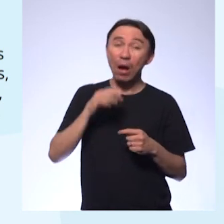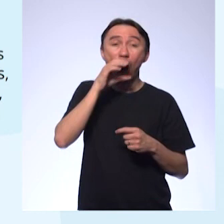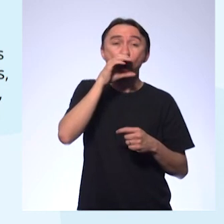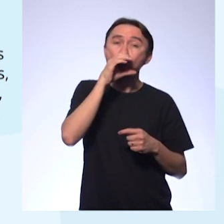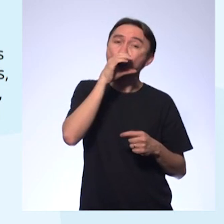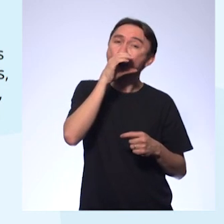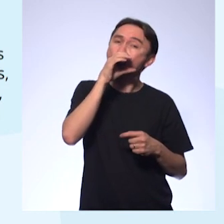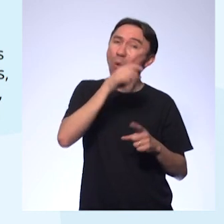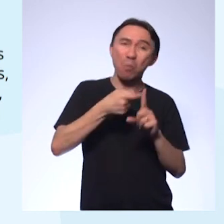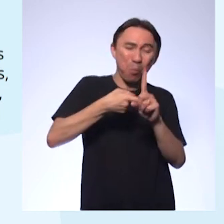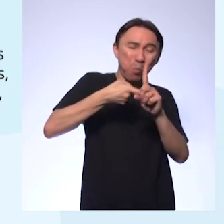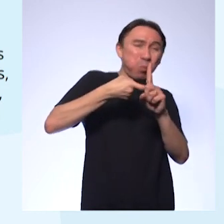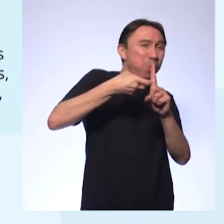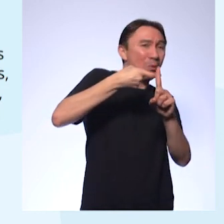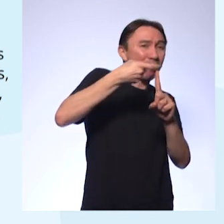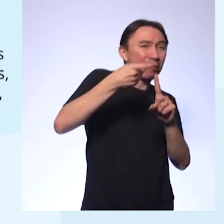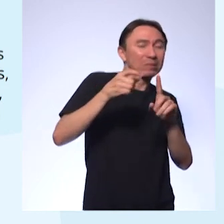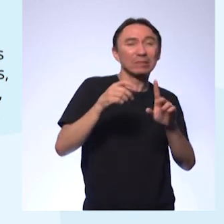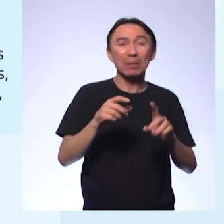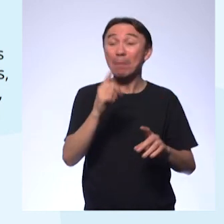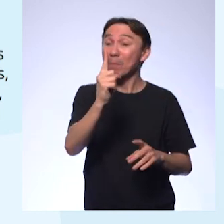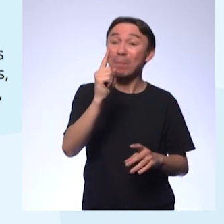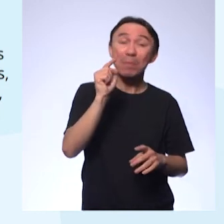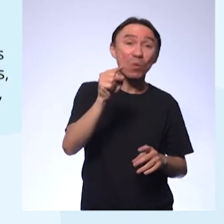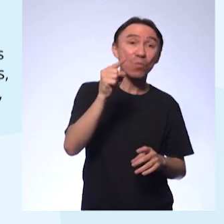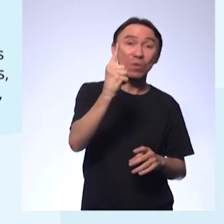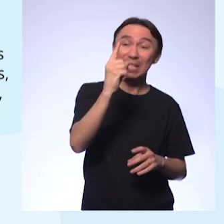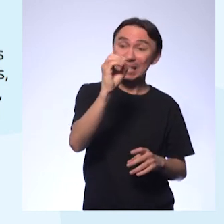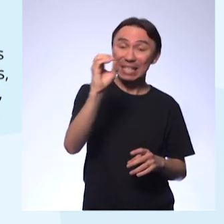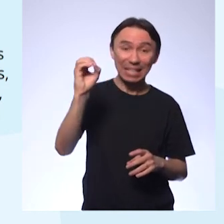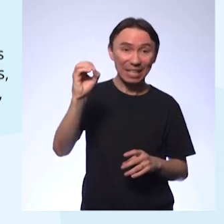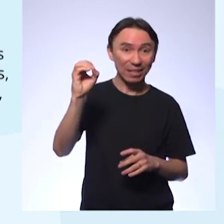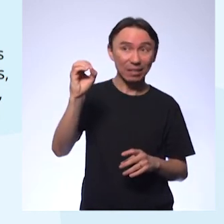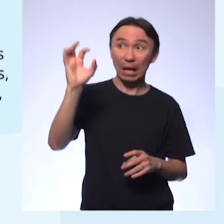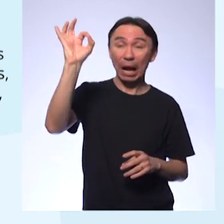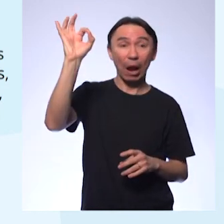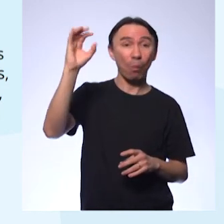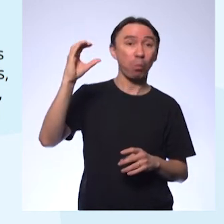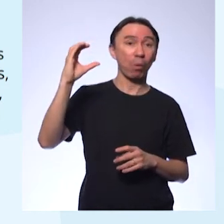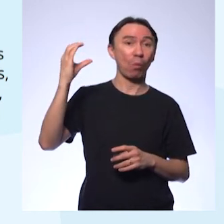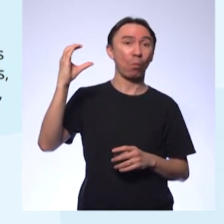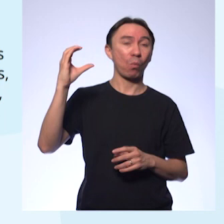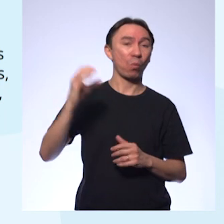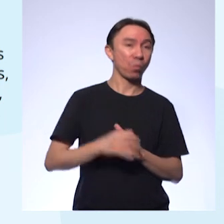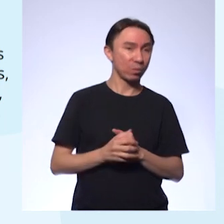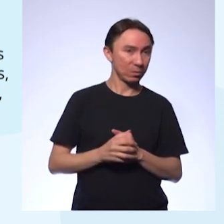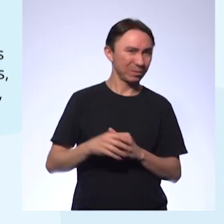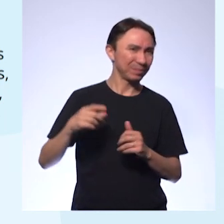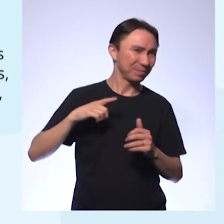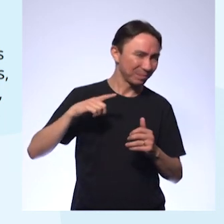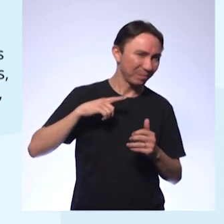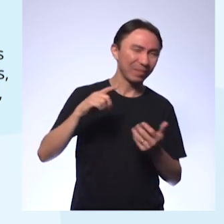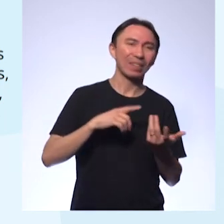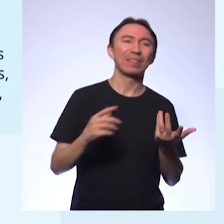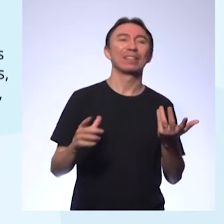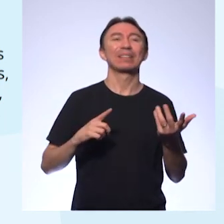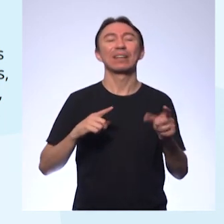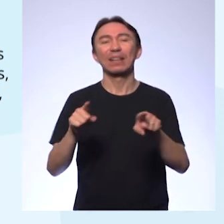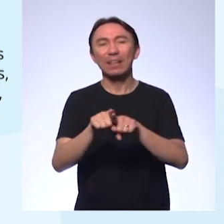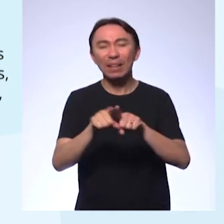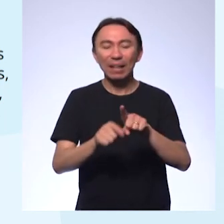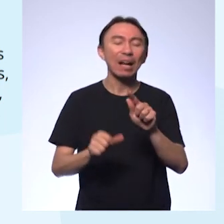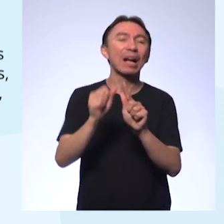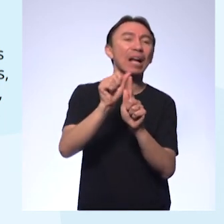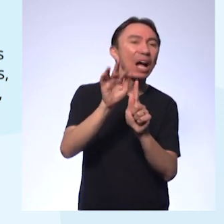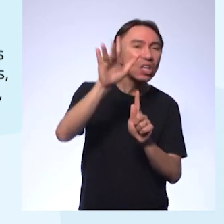Que dá aproximadamente 1.100 graus Celsius. E dentro dessas, né, frações, nós temos lá da hulha, tem a fração líquida, a gasosa, a